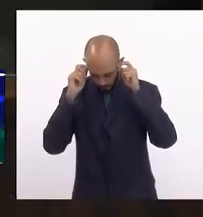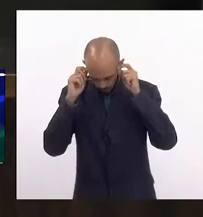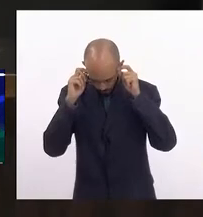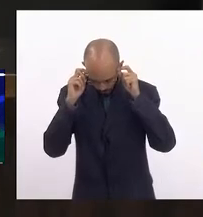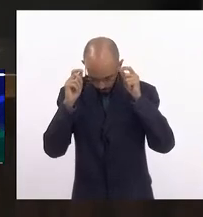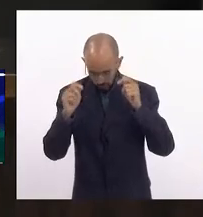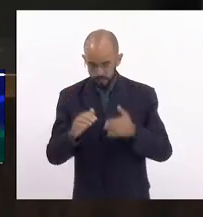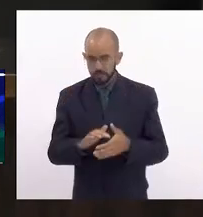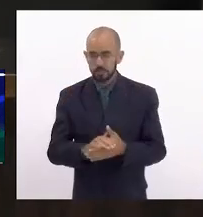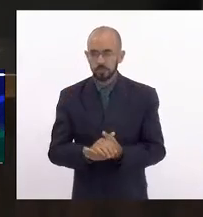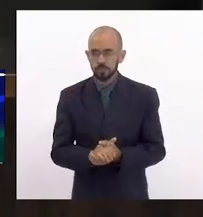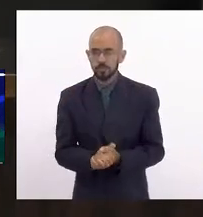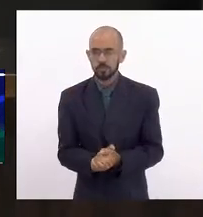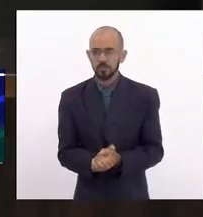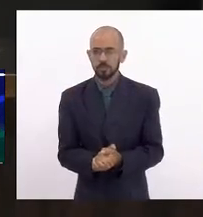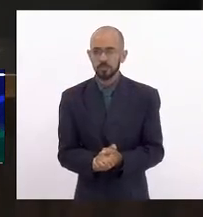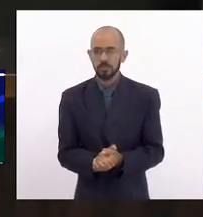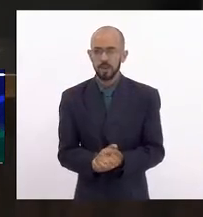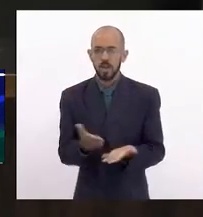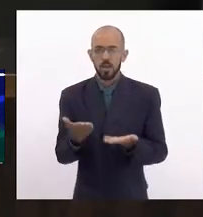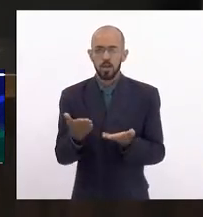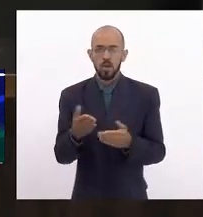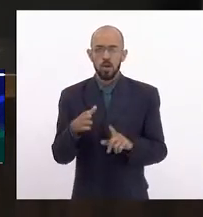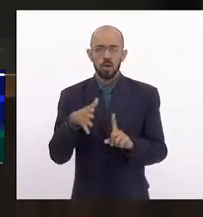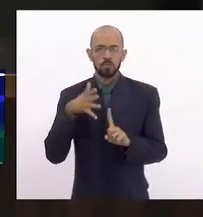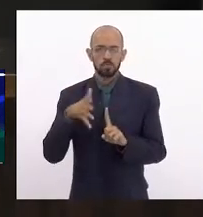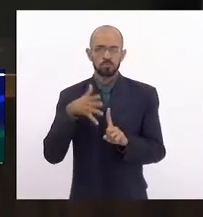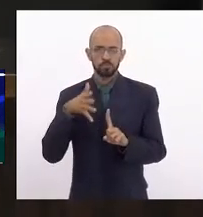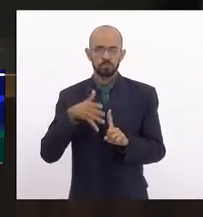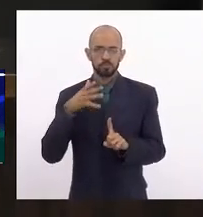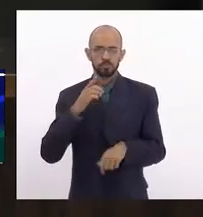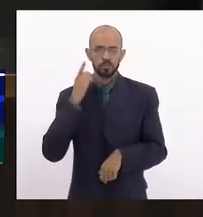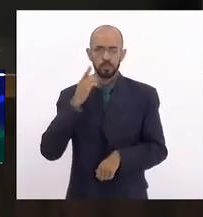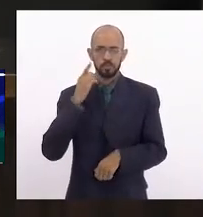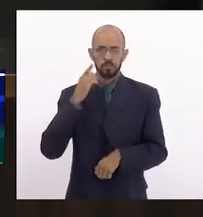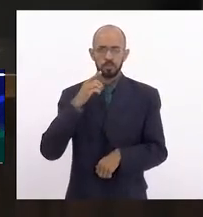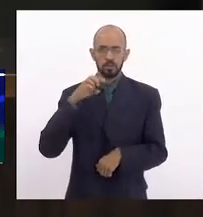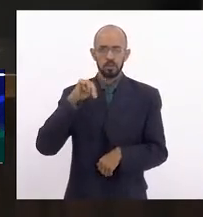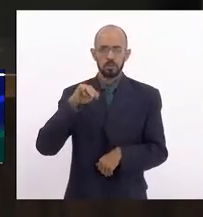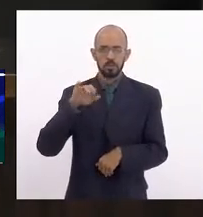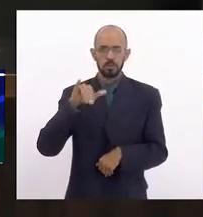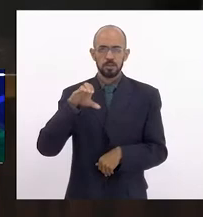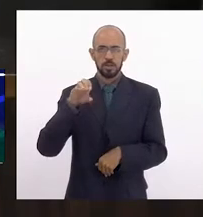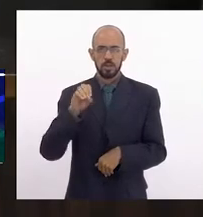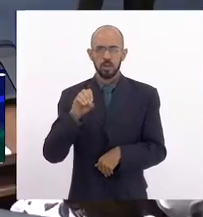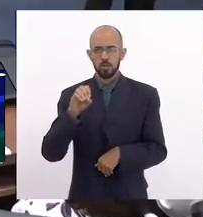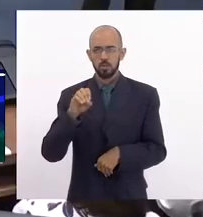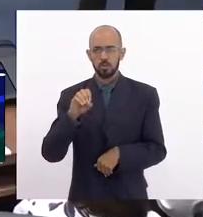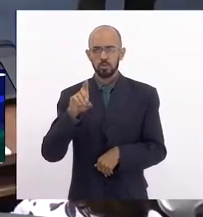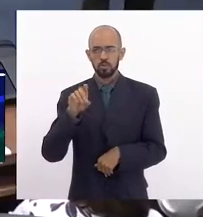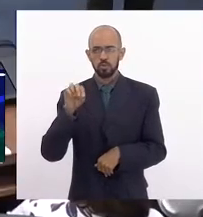e para fazer uso da palavra Deputado Marcelo Dino